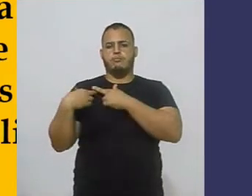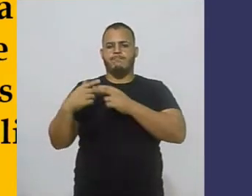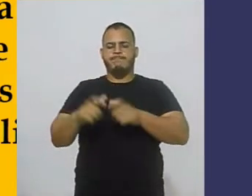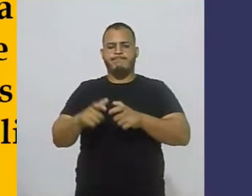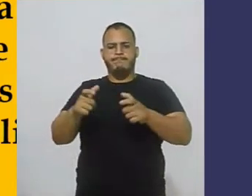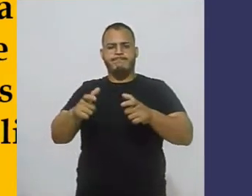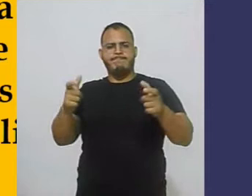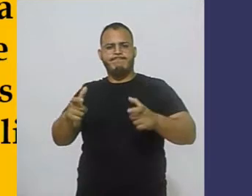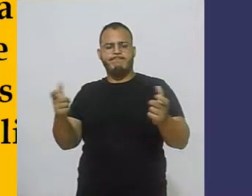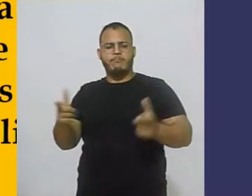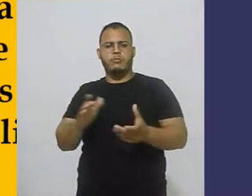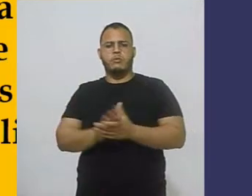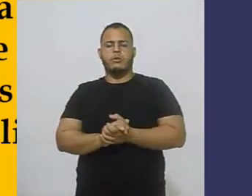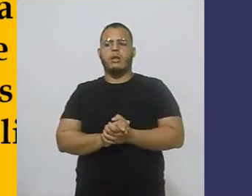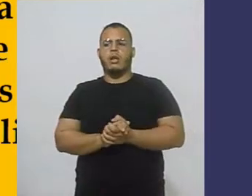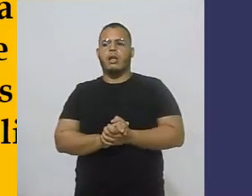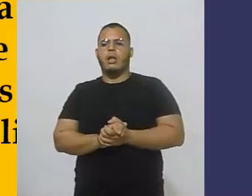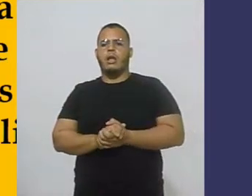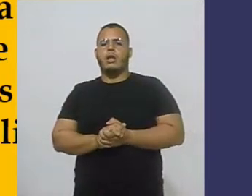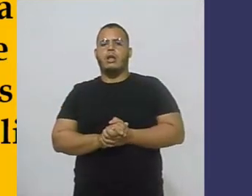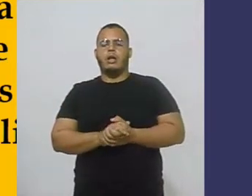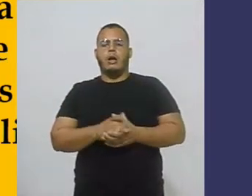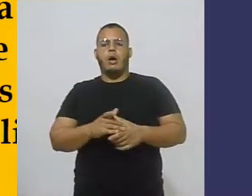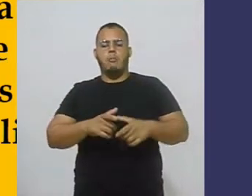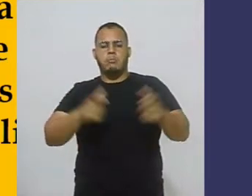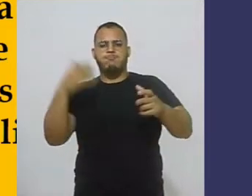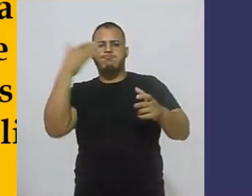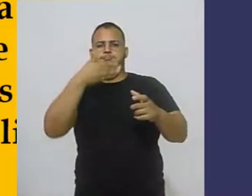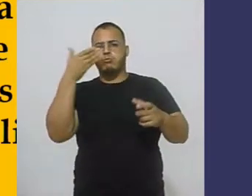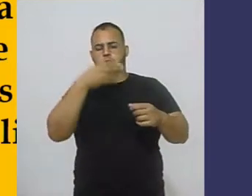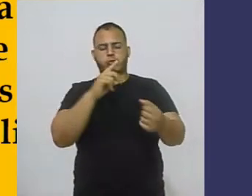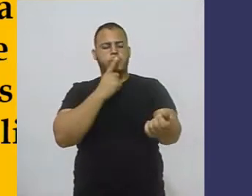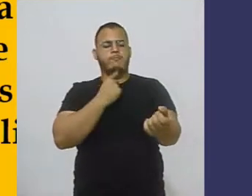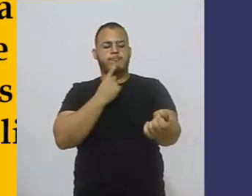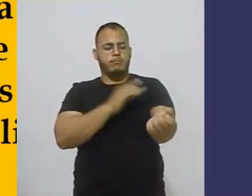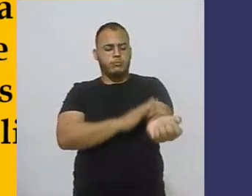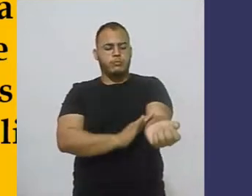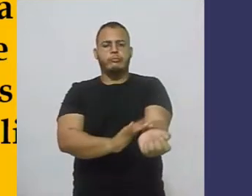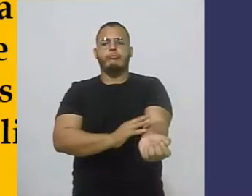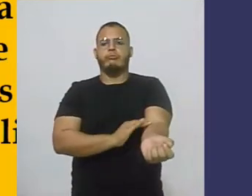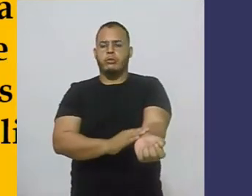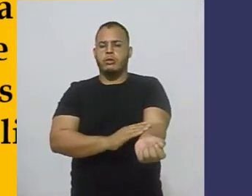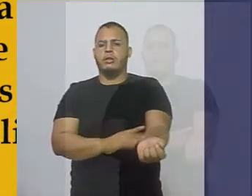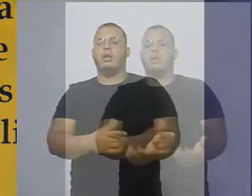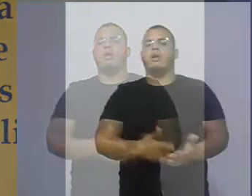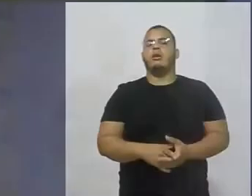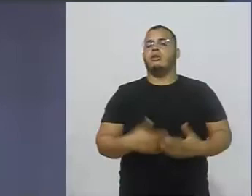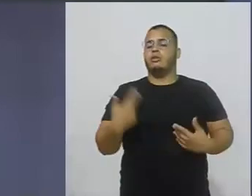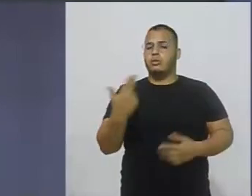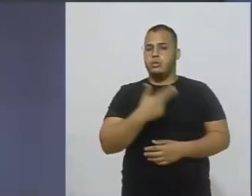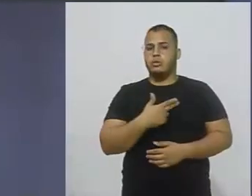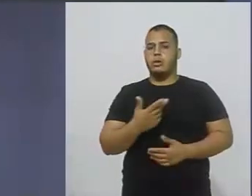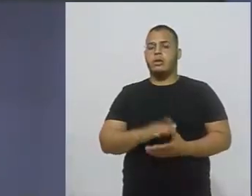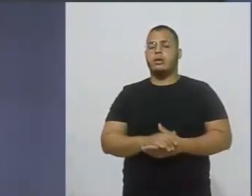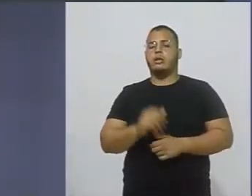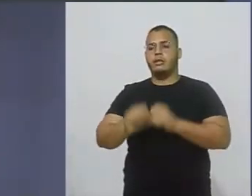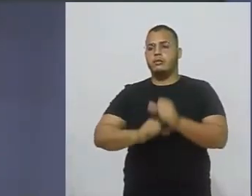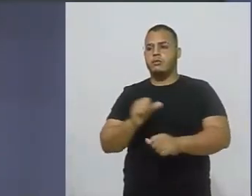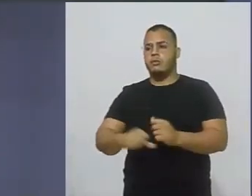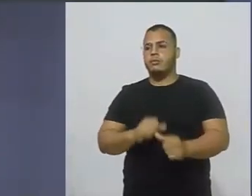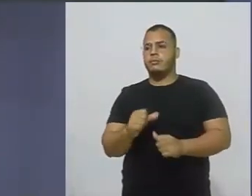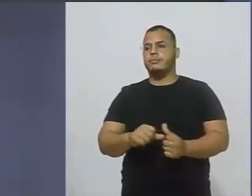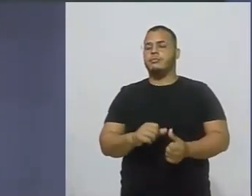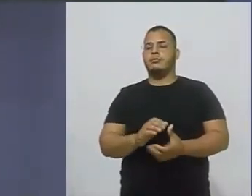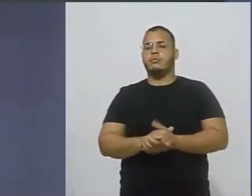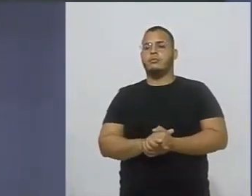a concentração da glicose, justamente o oposto, enquanto um diminui, o outro aumenta. E a gente vai estar dizendo que ele transforma